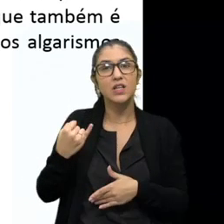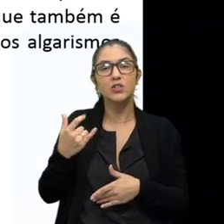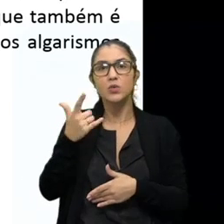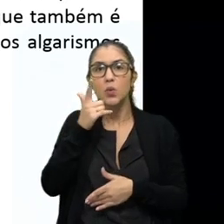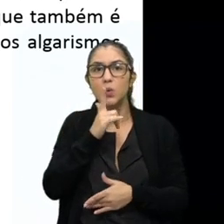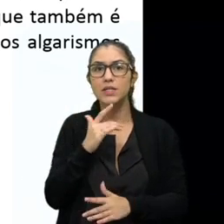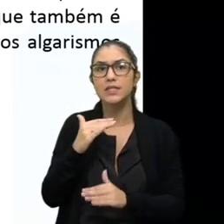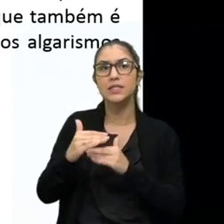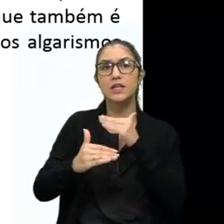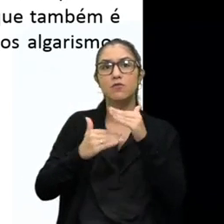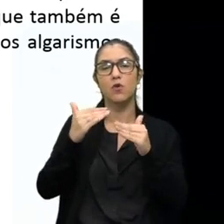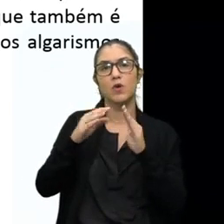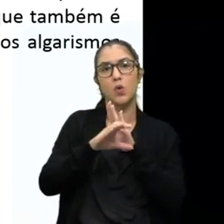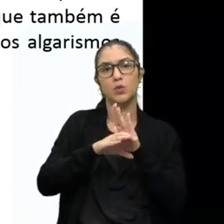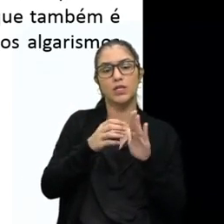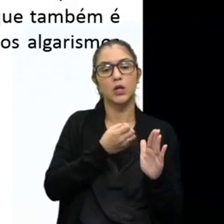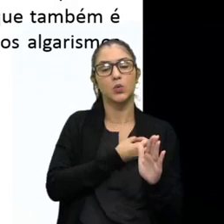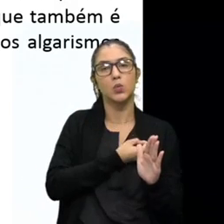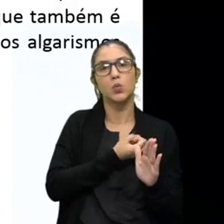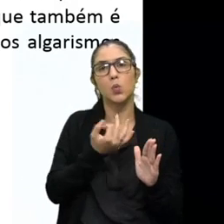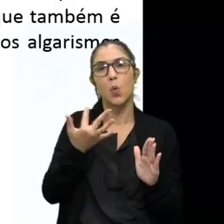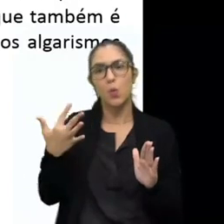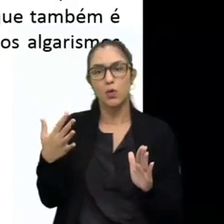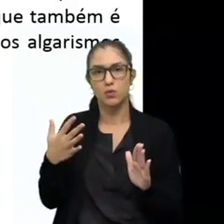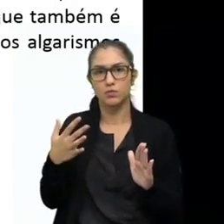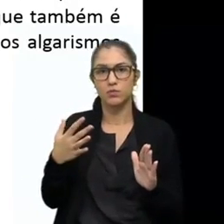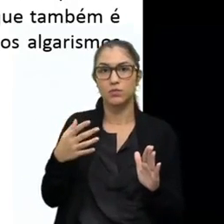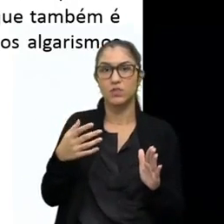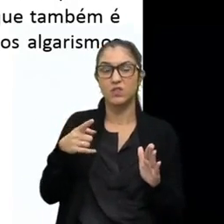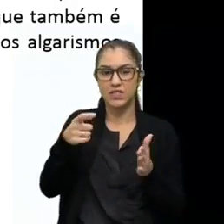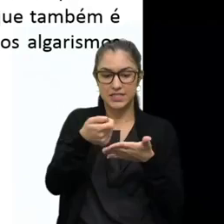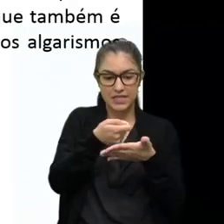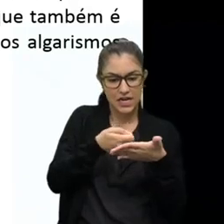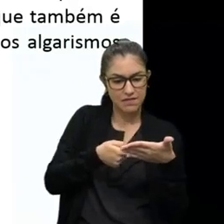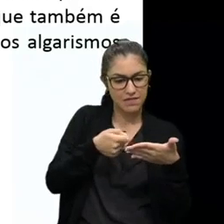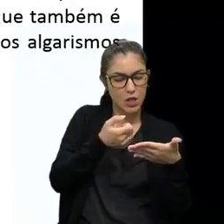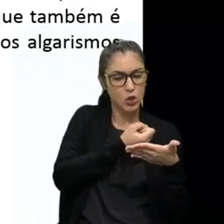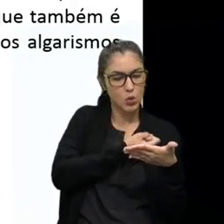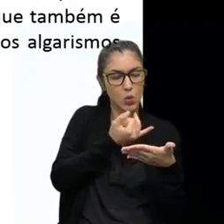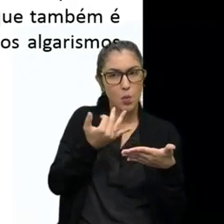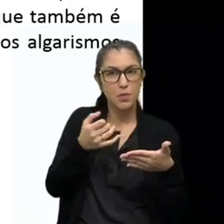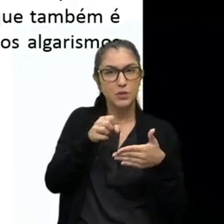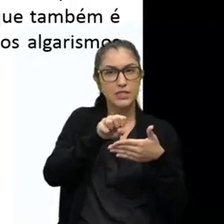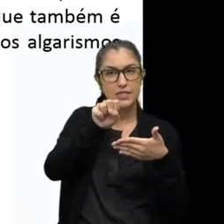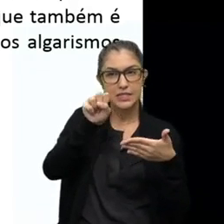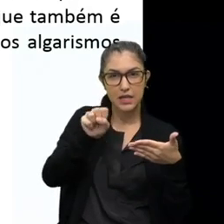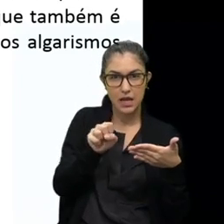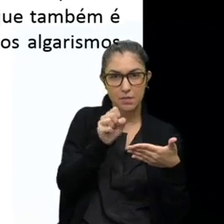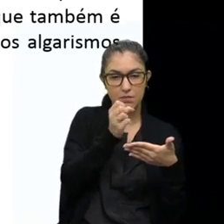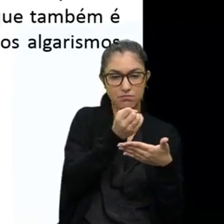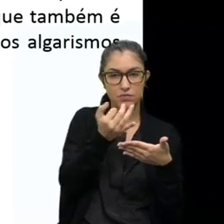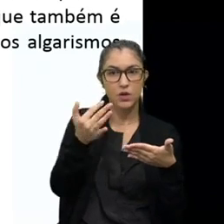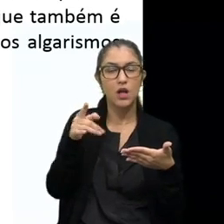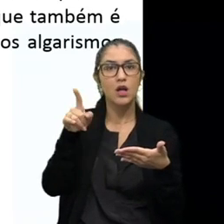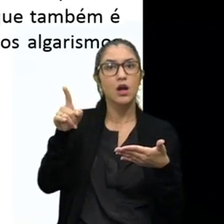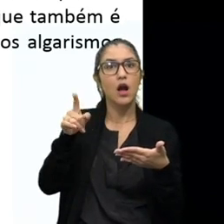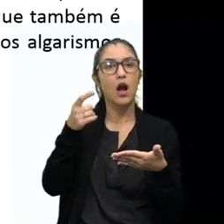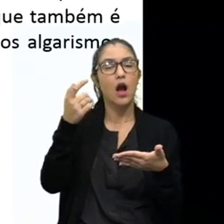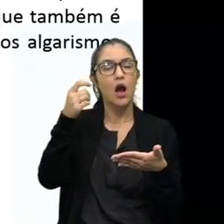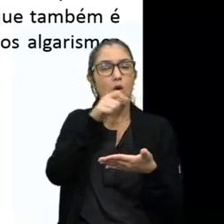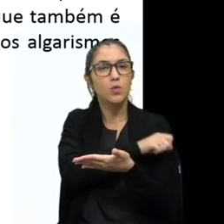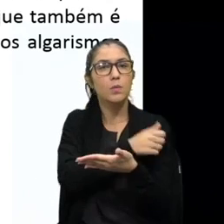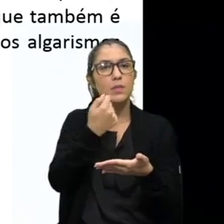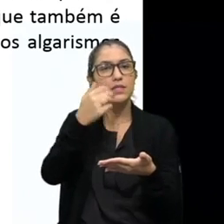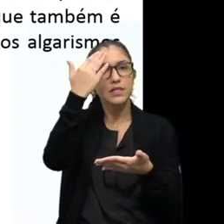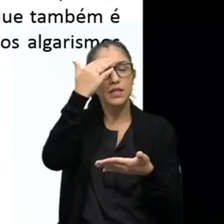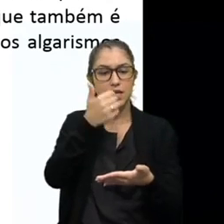se desenvolva o conceito de número. Na escrita dos números, no nosso sistema de numeração, o aluno precisa compreender